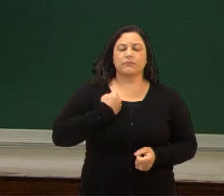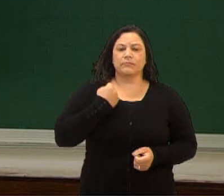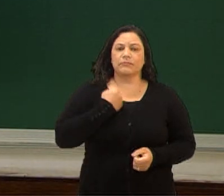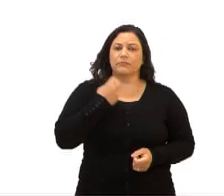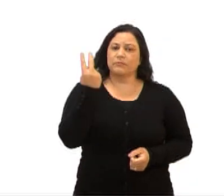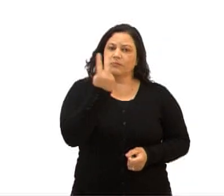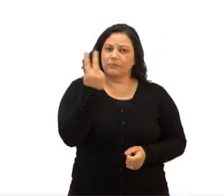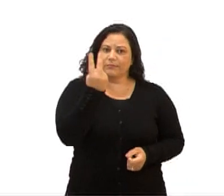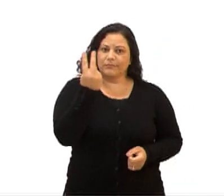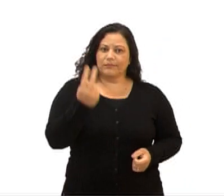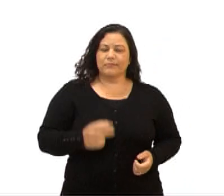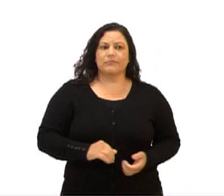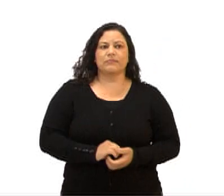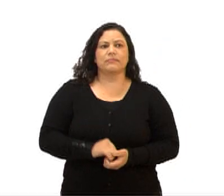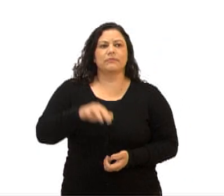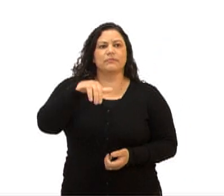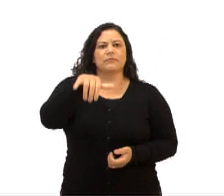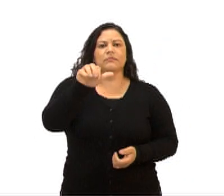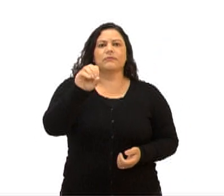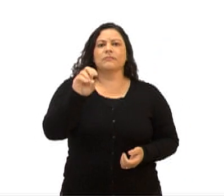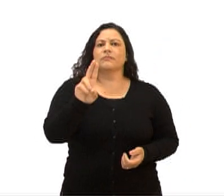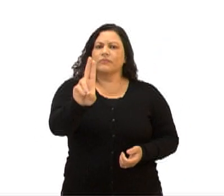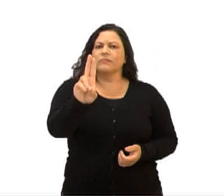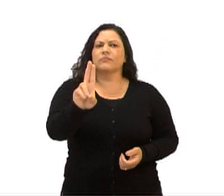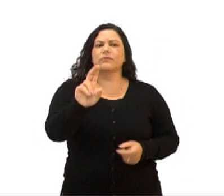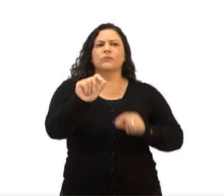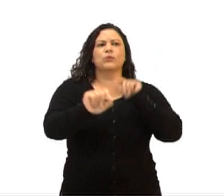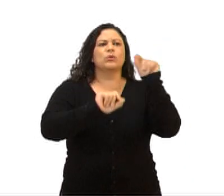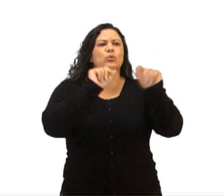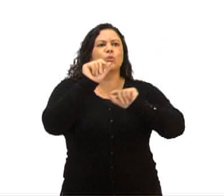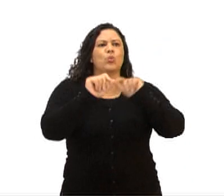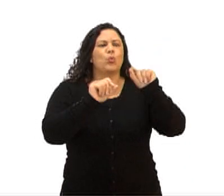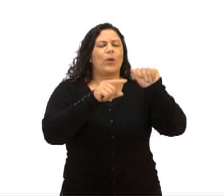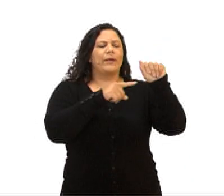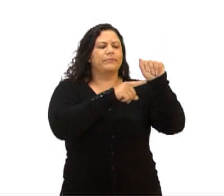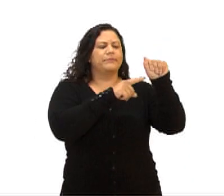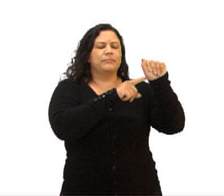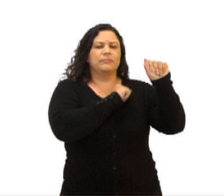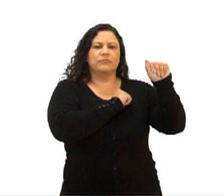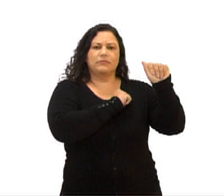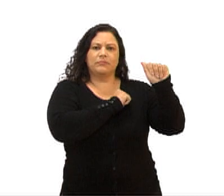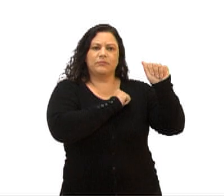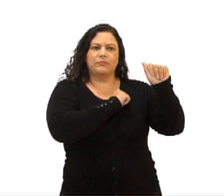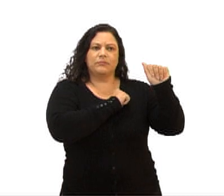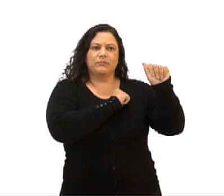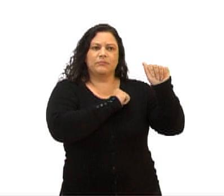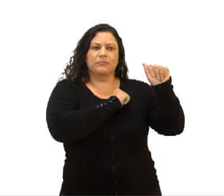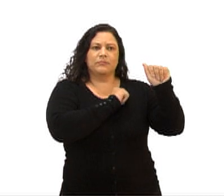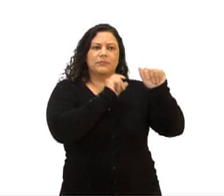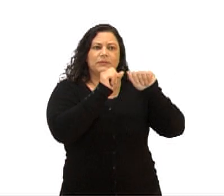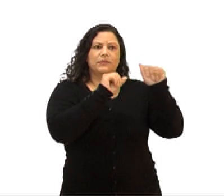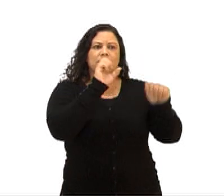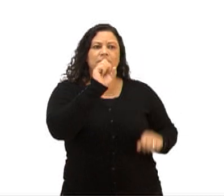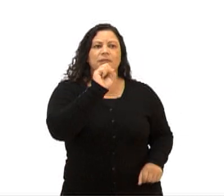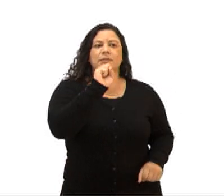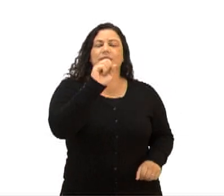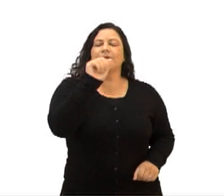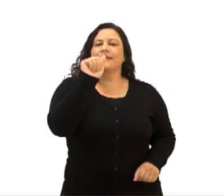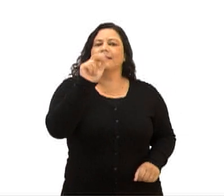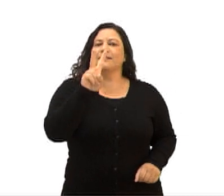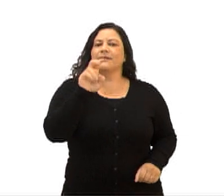Agora, you, qual opção a gente vai usar aqui? Hasn't saved. Saved aqui é no sentido de